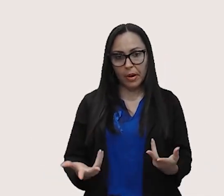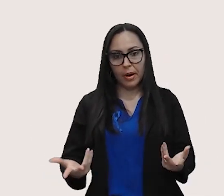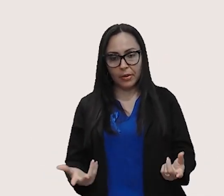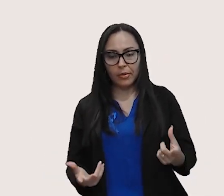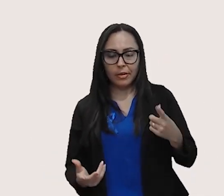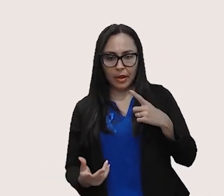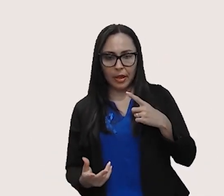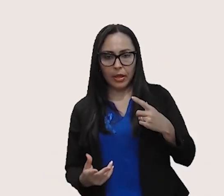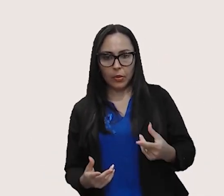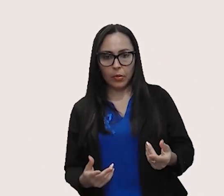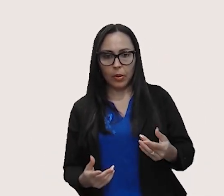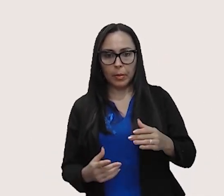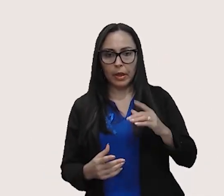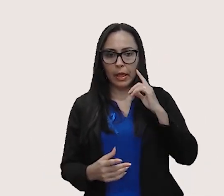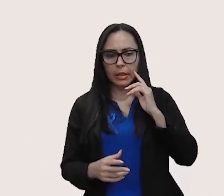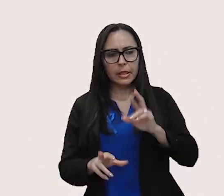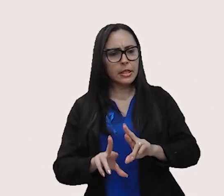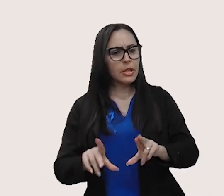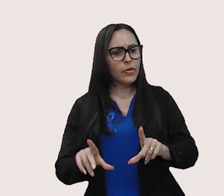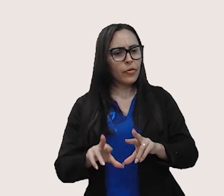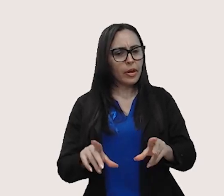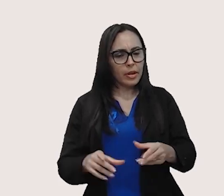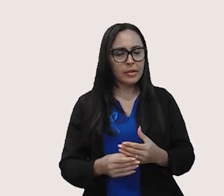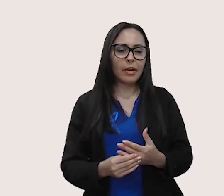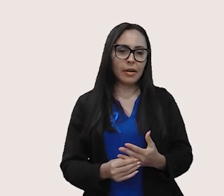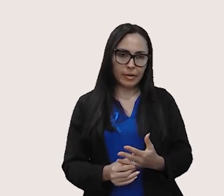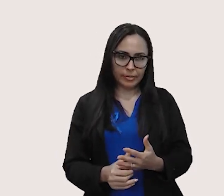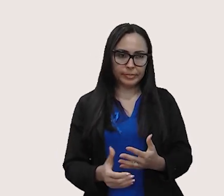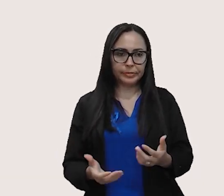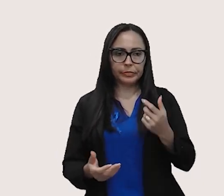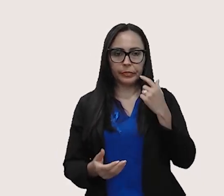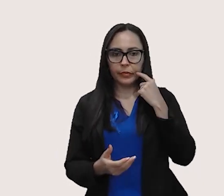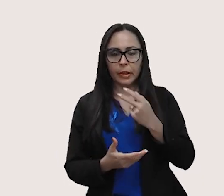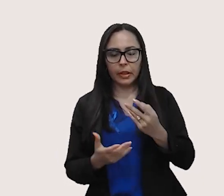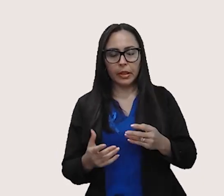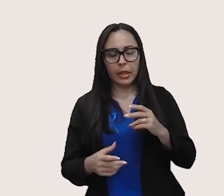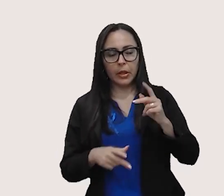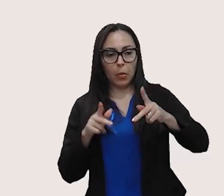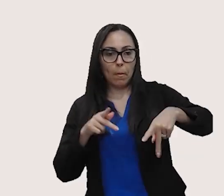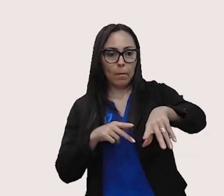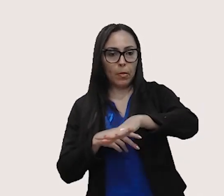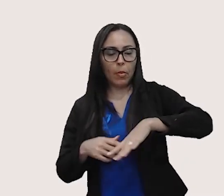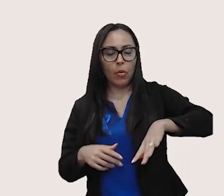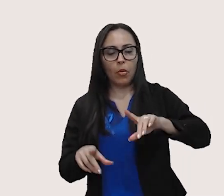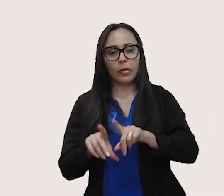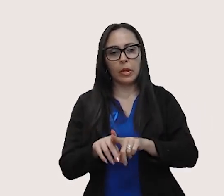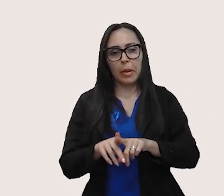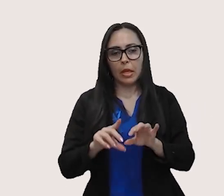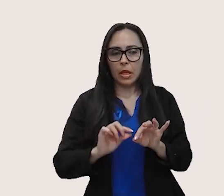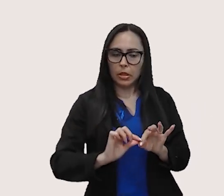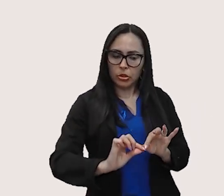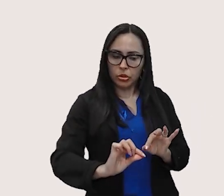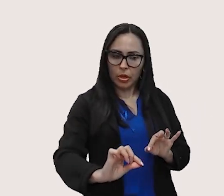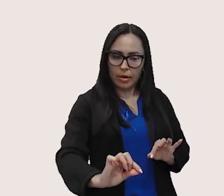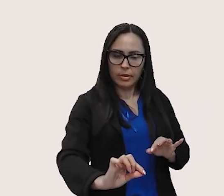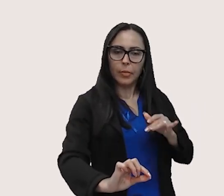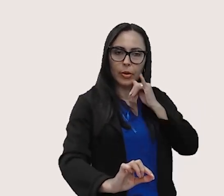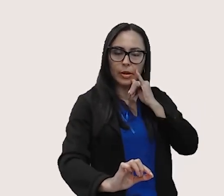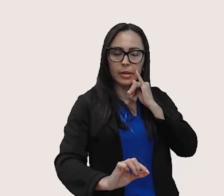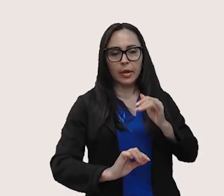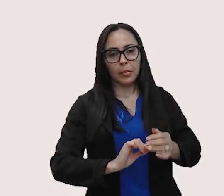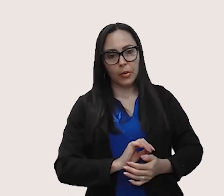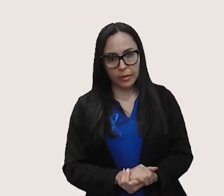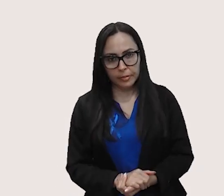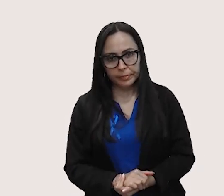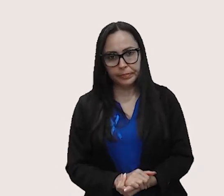uma medida de polegada diferenciada no seu dedo, não é isso? Tinha o côvado, que era a distância que ia até o cotovelo, por exemplo. Então,